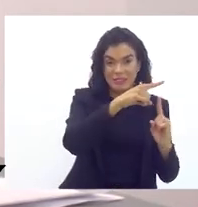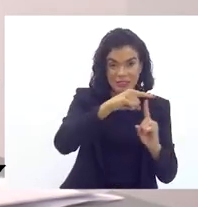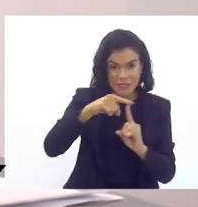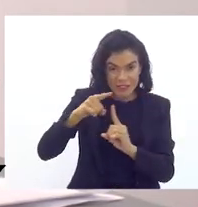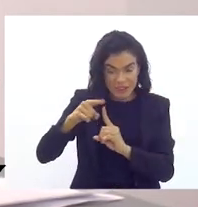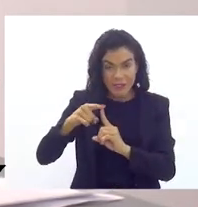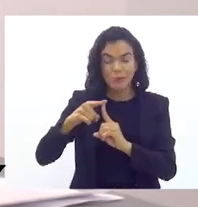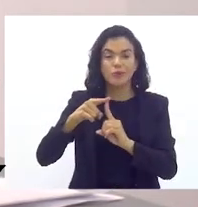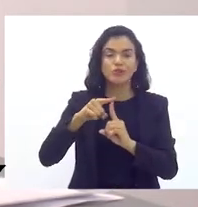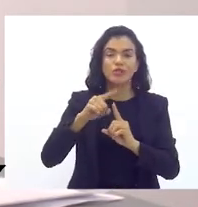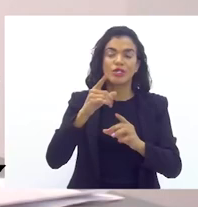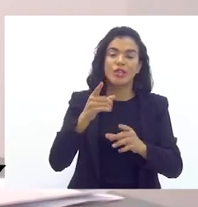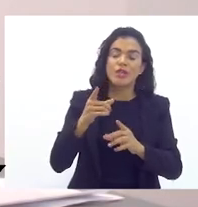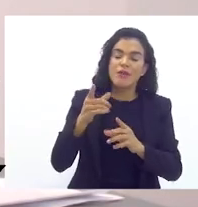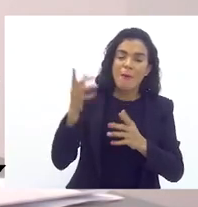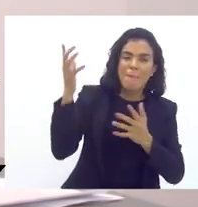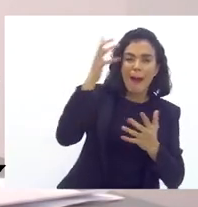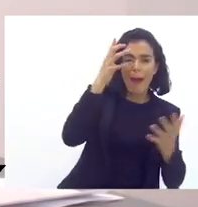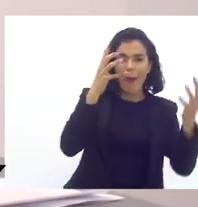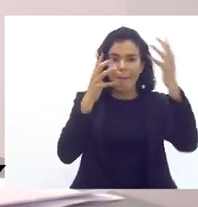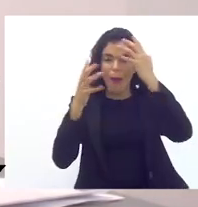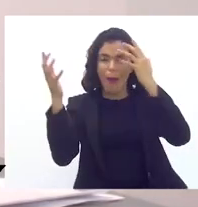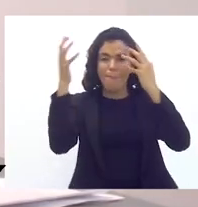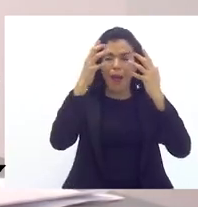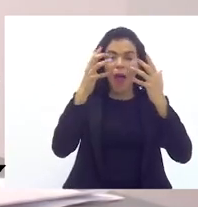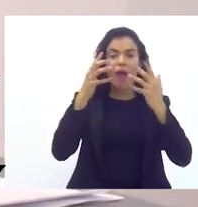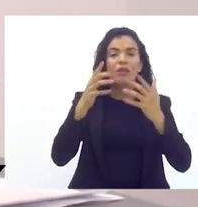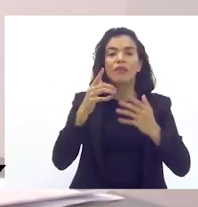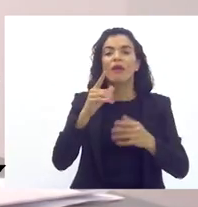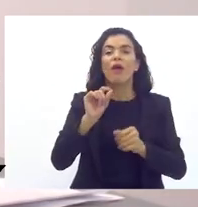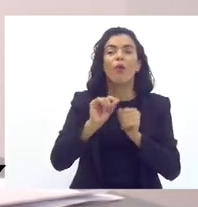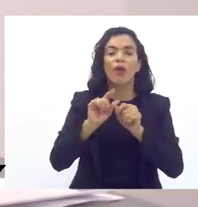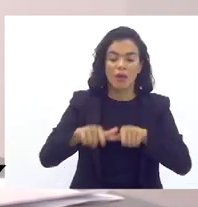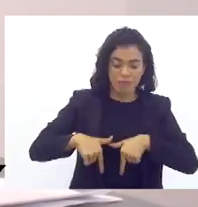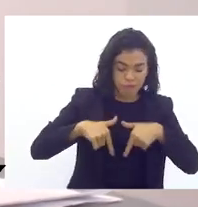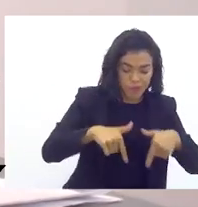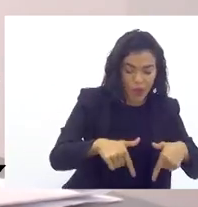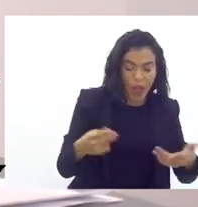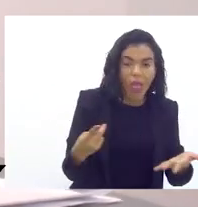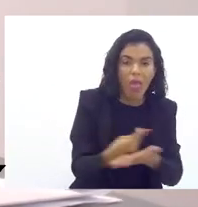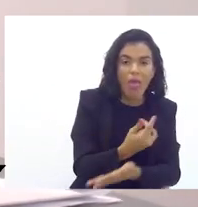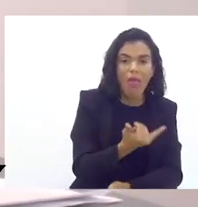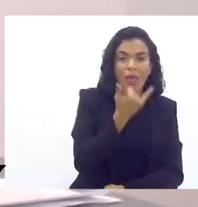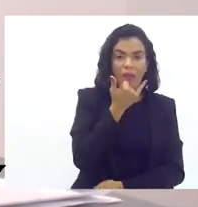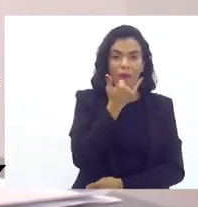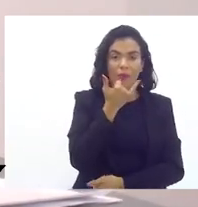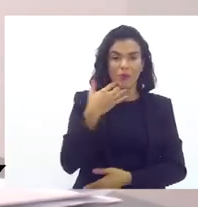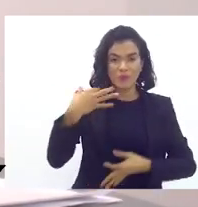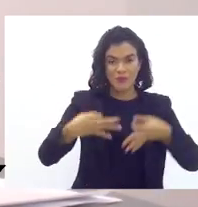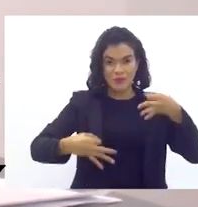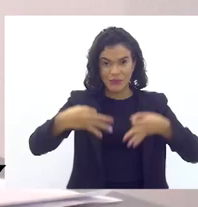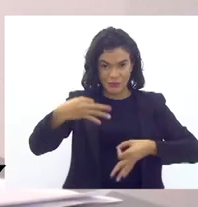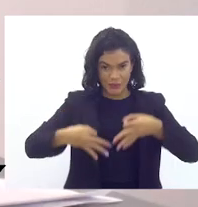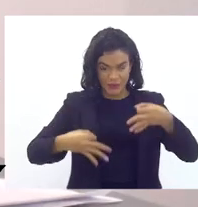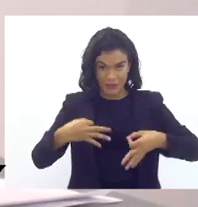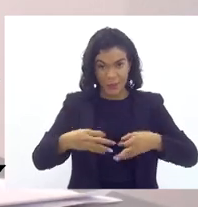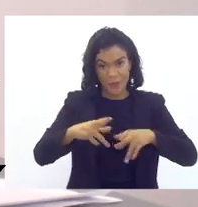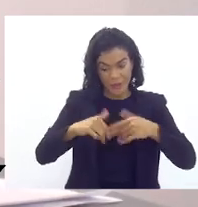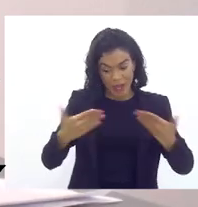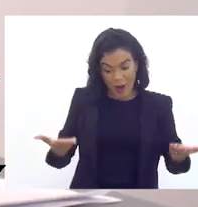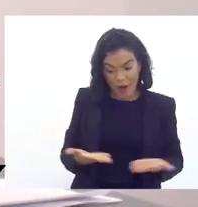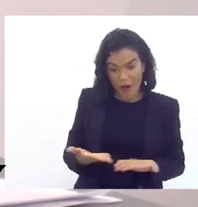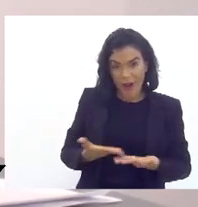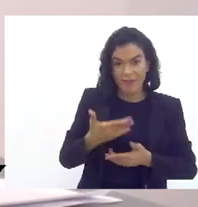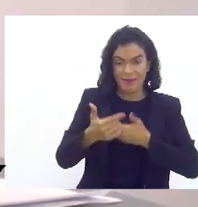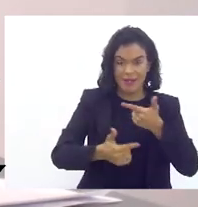contaminações que geram erros judiciais que é o que a gente está tentando proteger que é o que a gente tá trabalhando